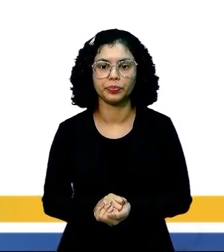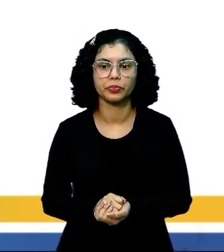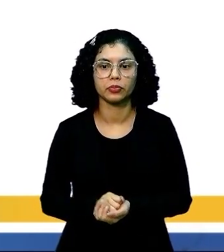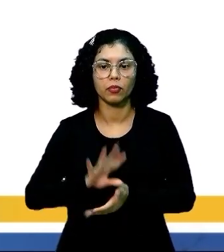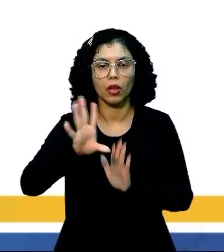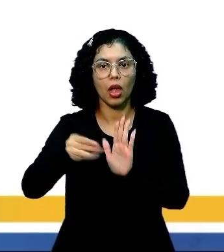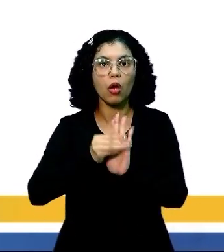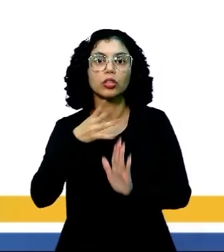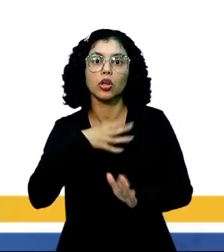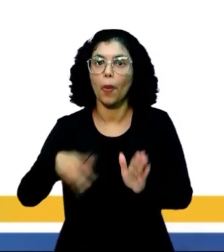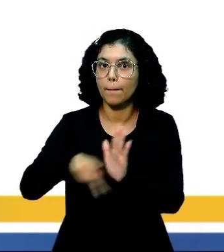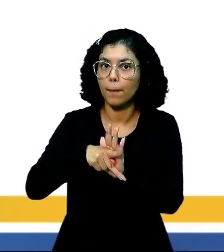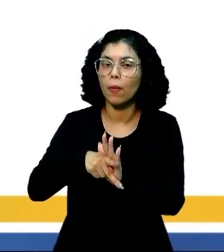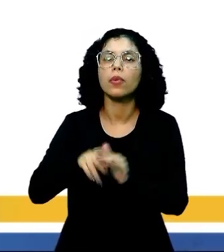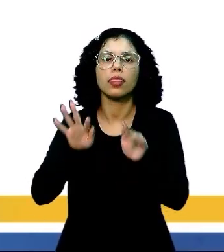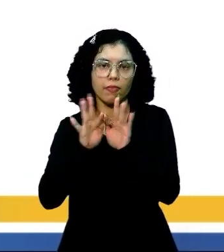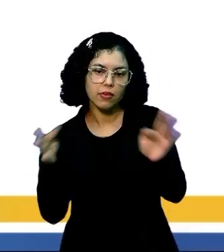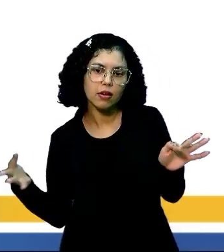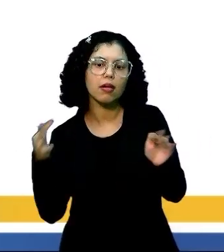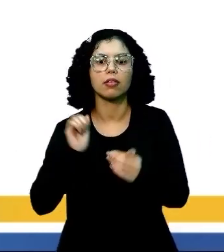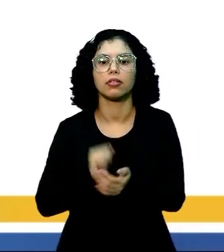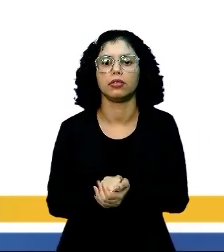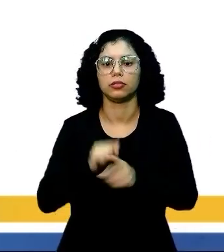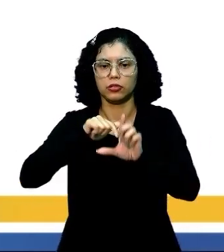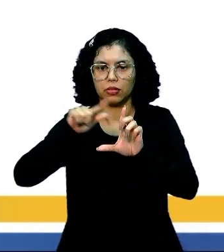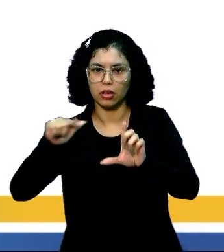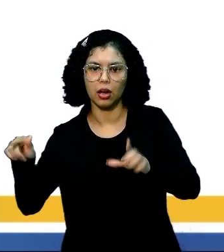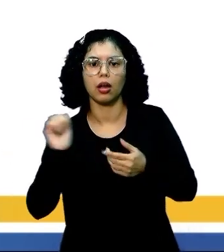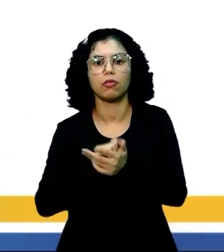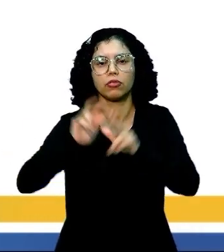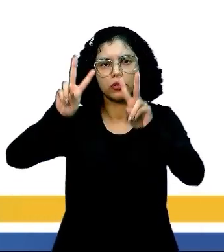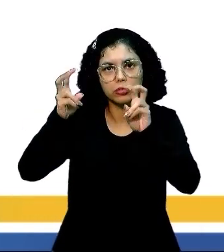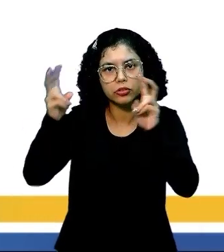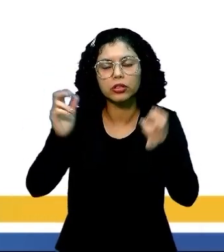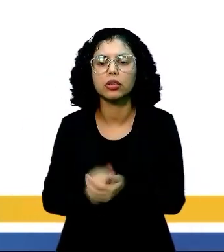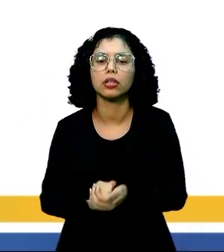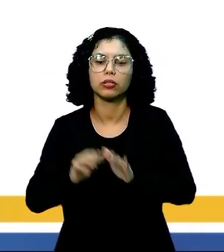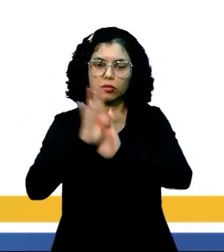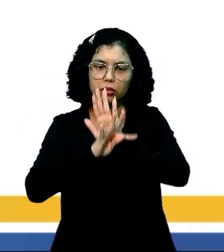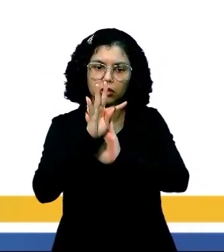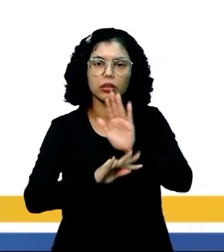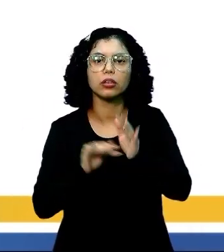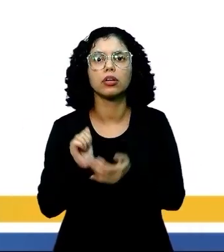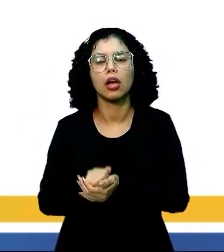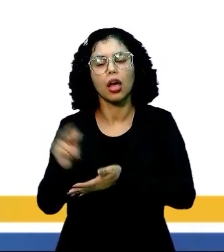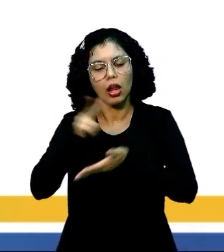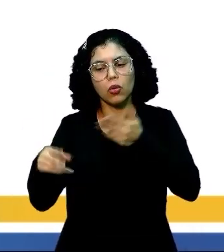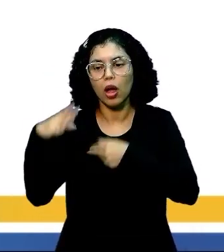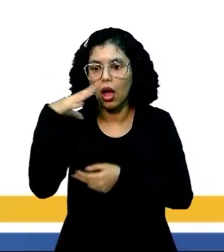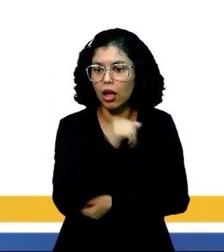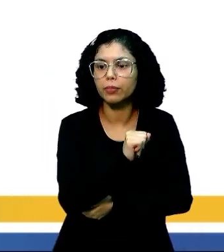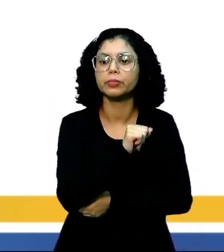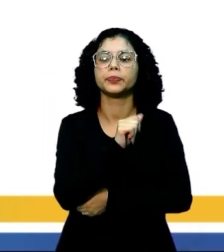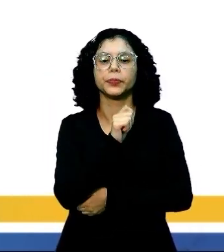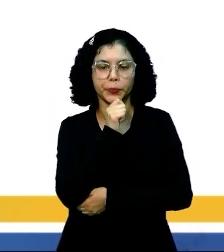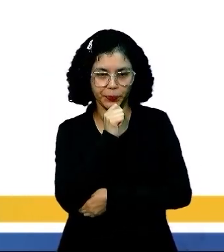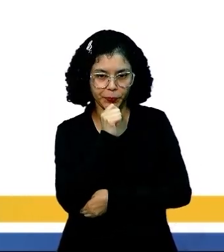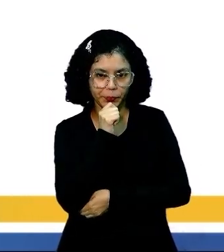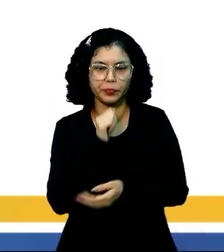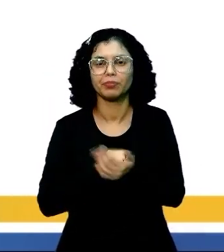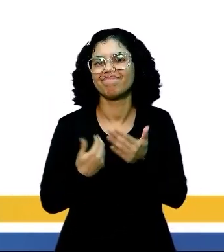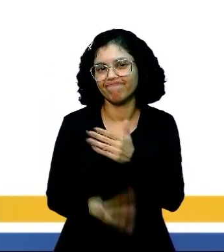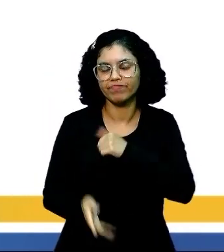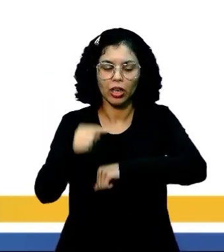atribuir um sentido na oração, nas frases, no texto, né? Então são estratégias aí de leitura rápida, né? Para você não ficar